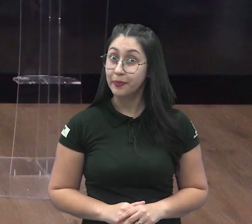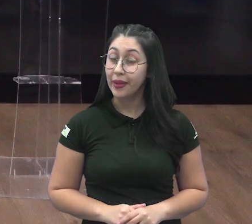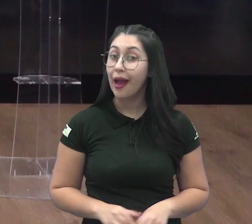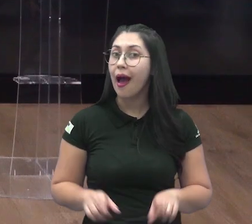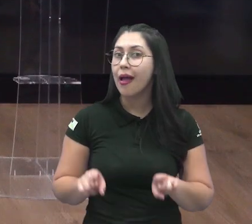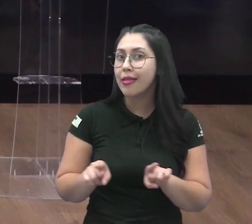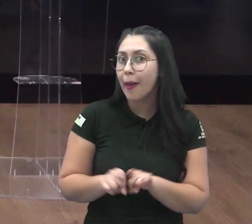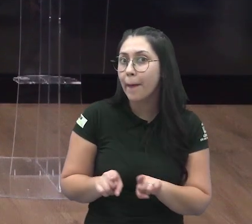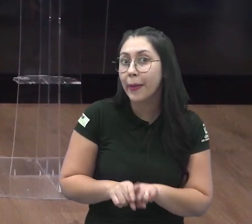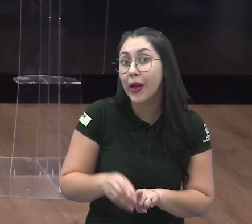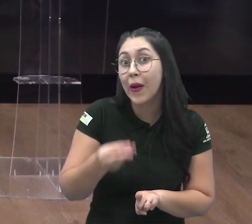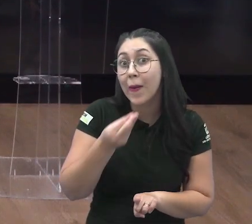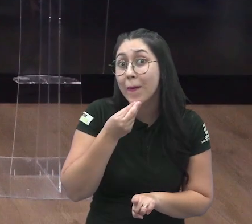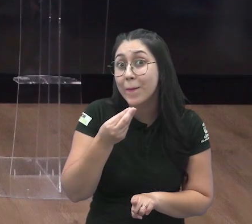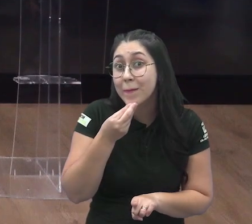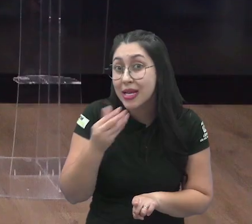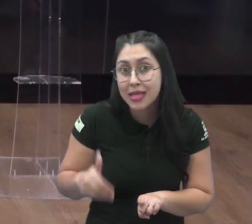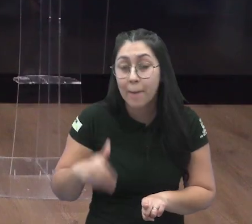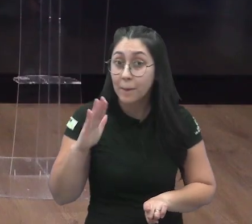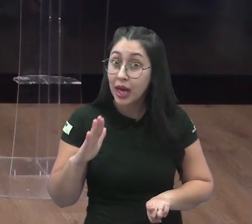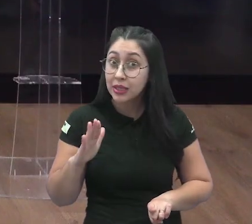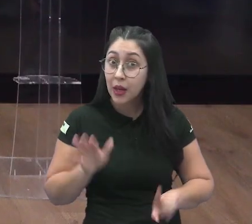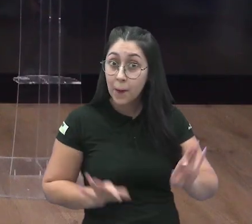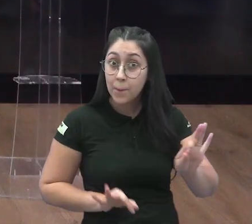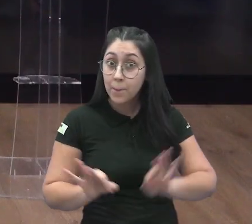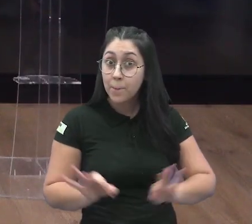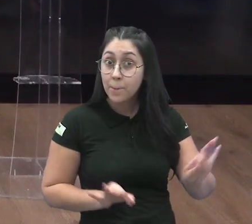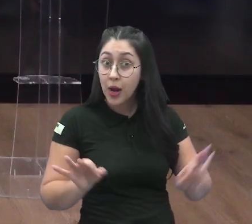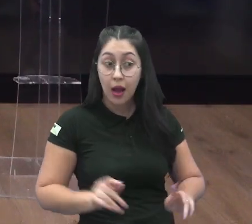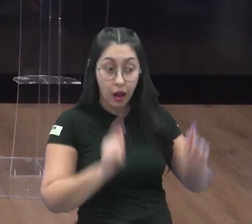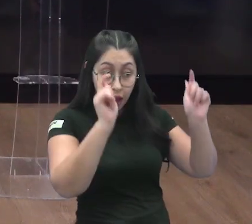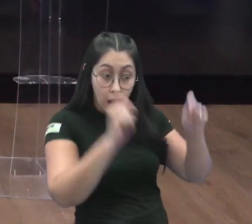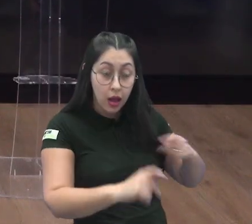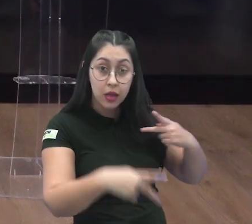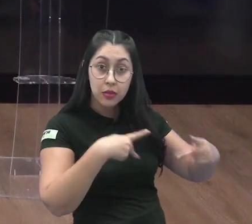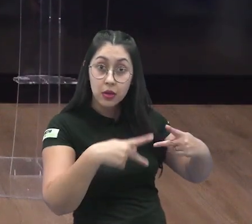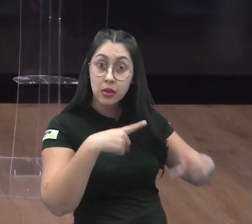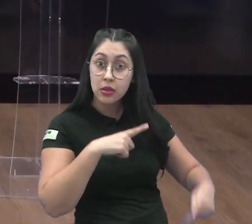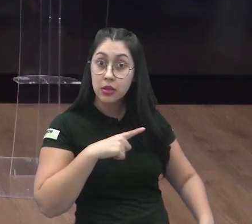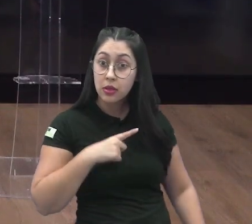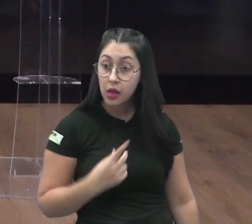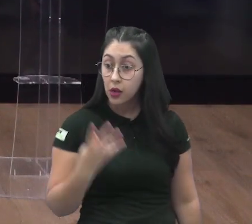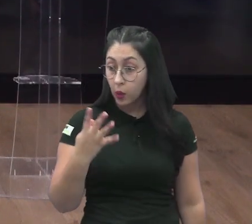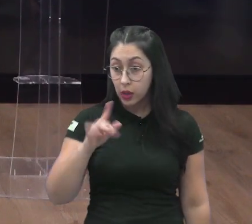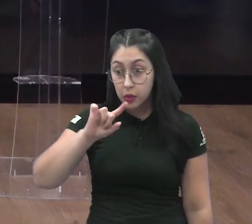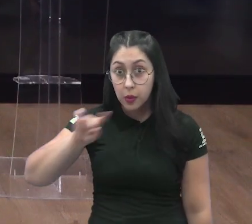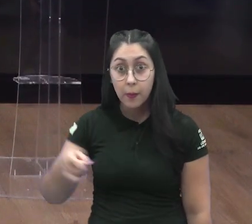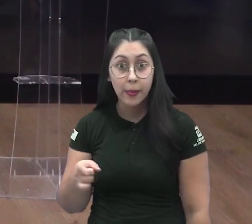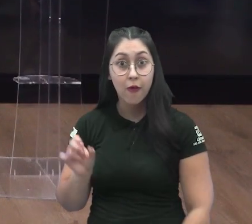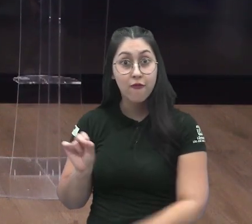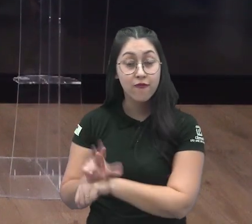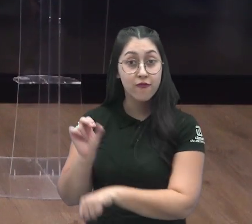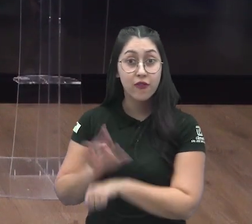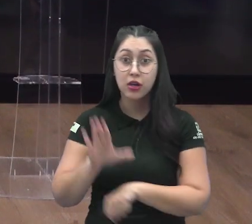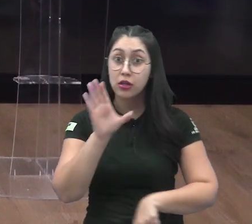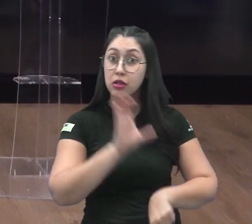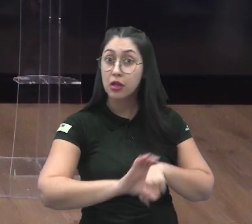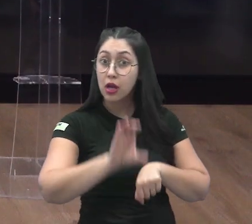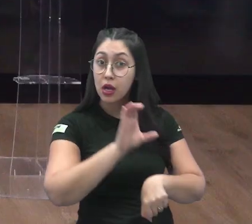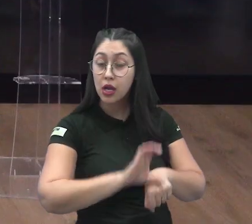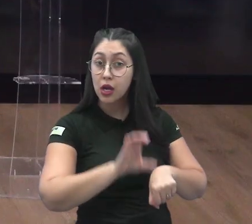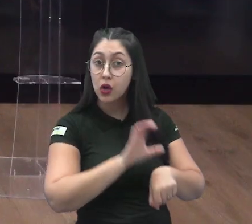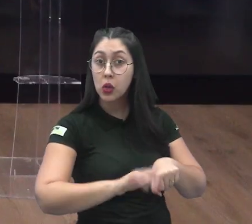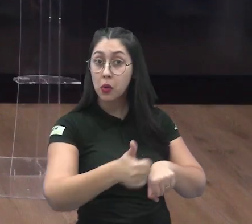E tem mais oportunidade, o Qualifica São José está com mais de 4.000 vagas abertas em 15 cursos